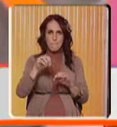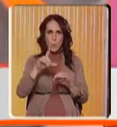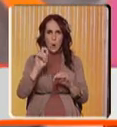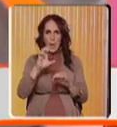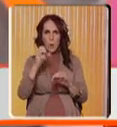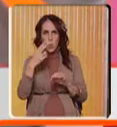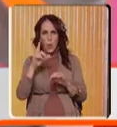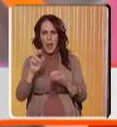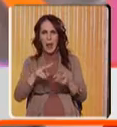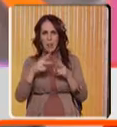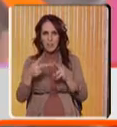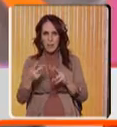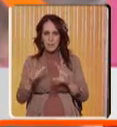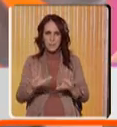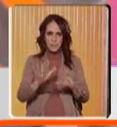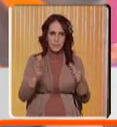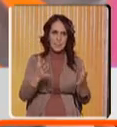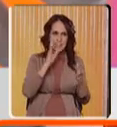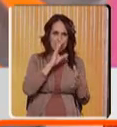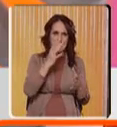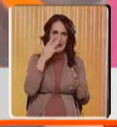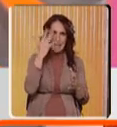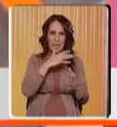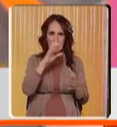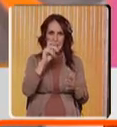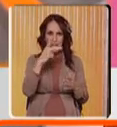elas quais forem. Em primeiro lugar, no caso do carvão,